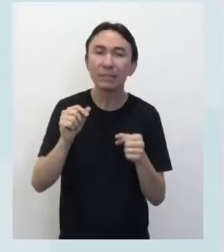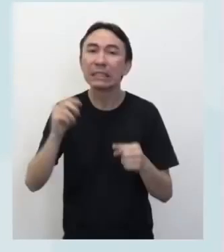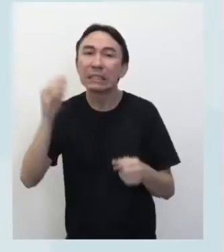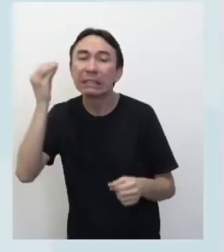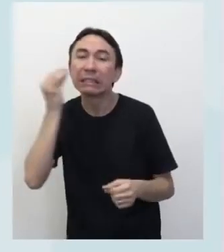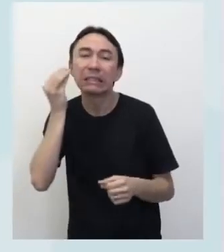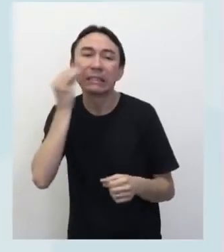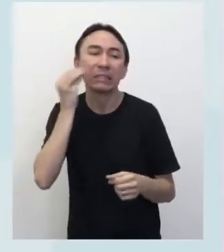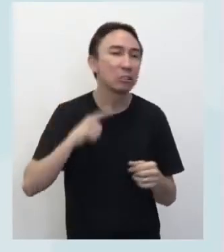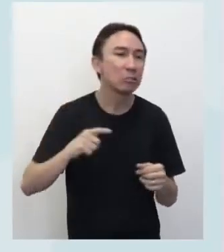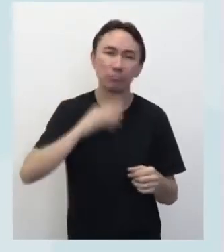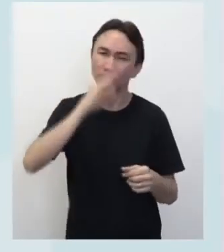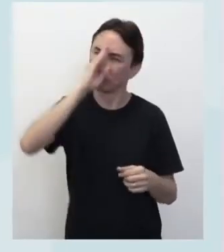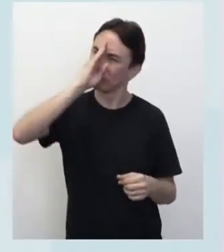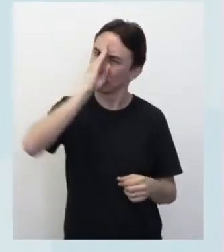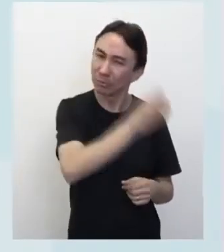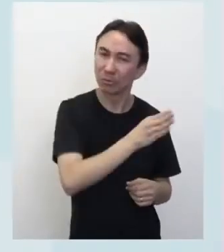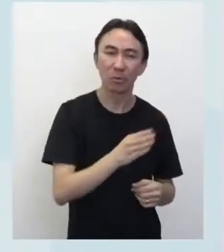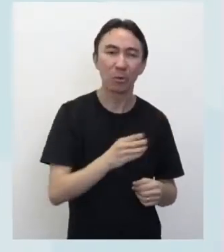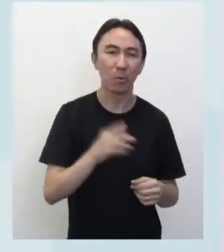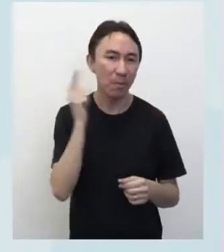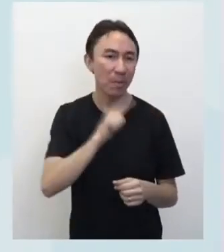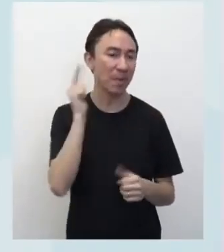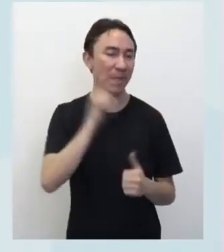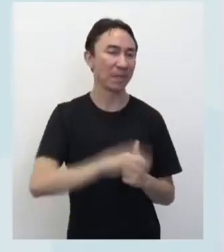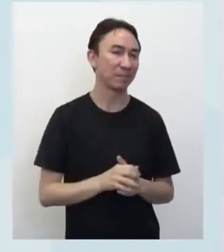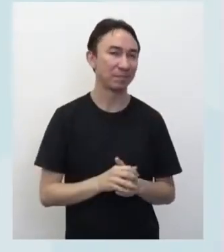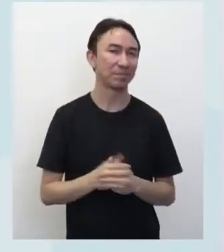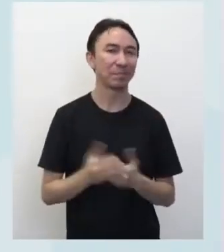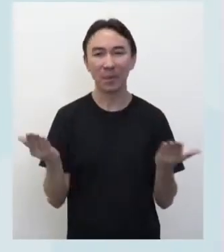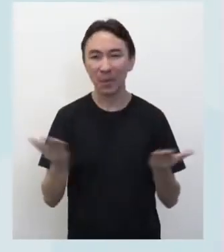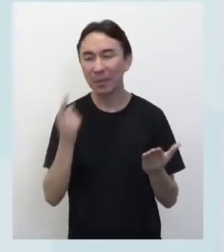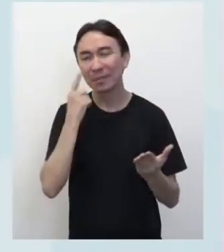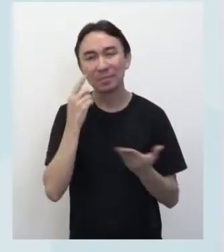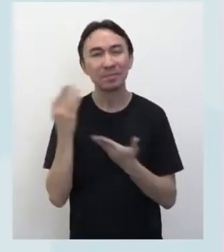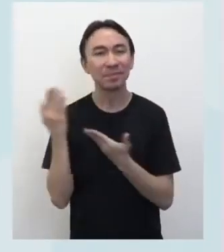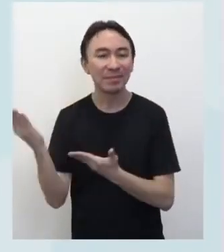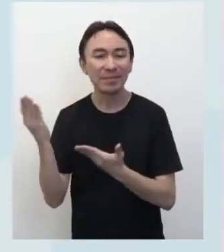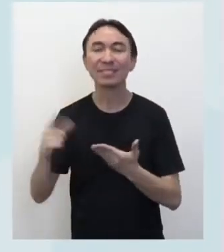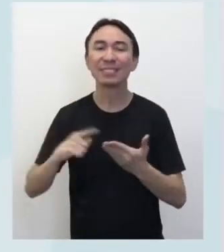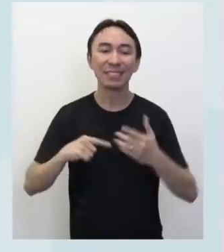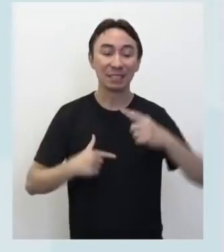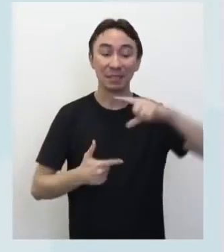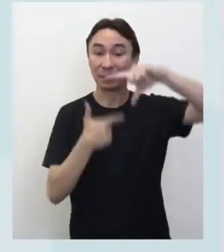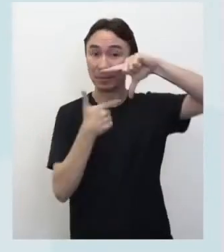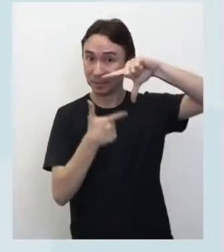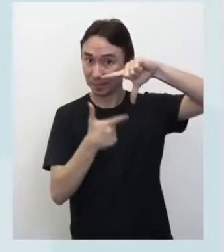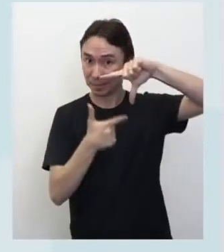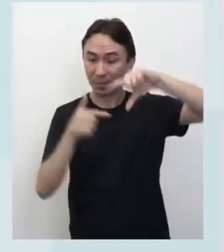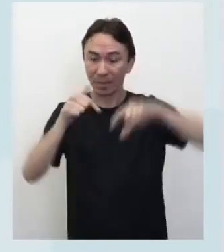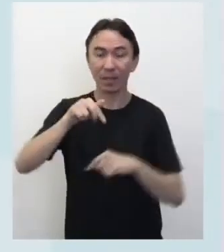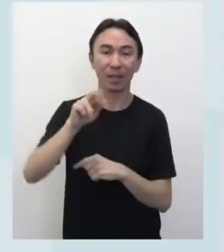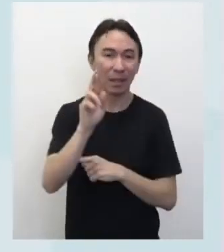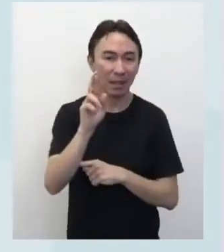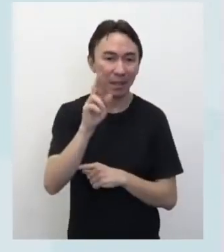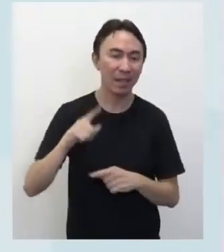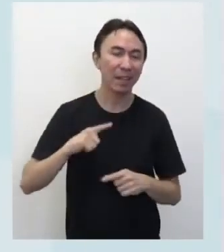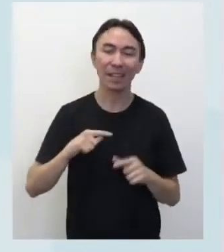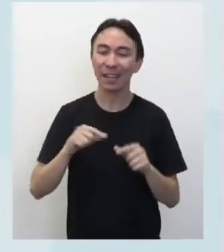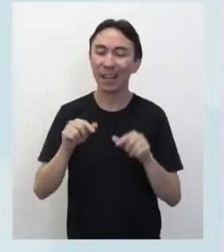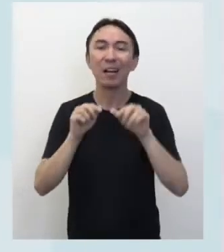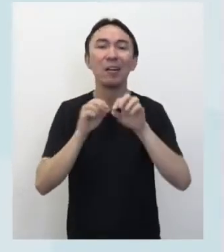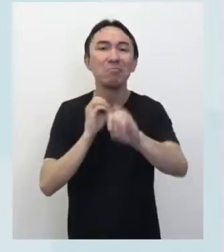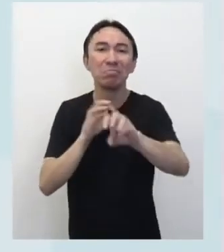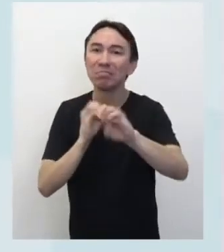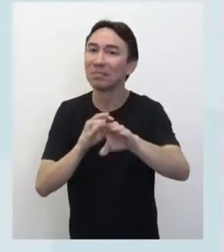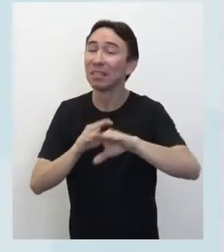concreta e objetiva. Vai ficar aí na telinha de vocês, porque vocês viram, está acabando já. Conte pra gente, já acabou.